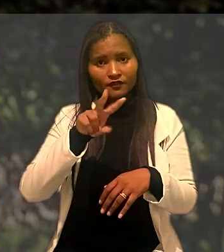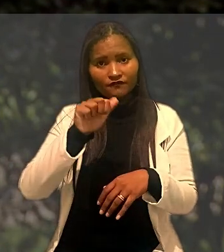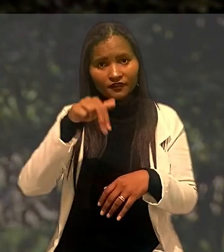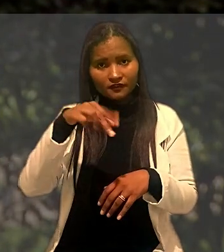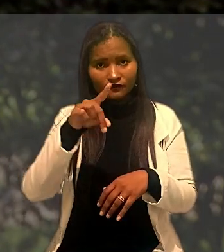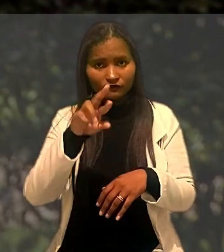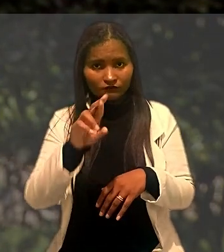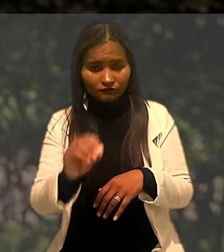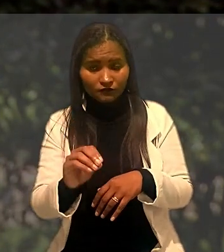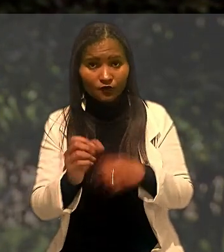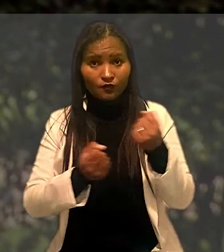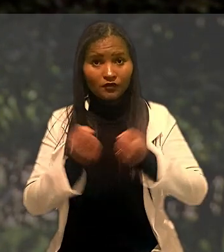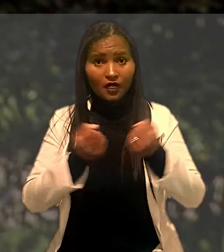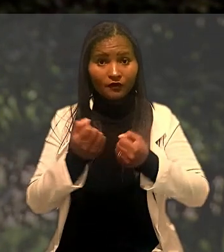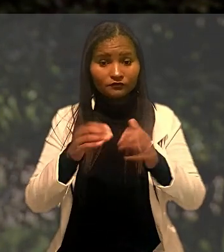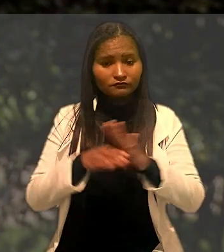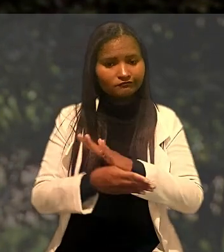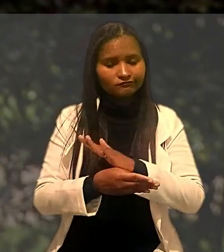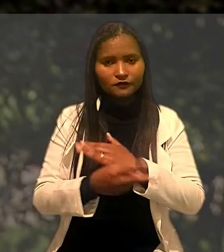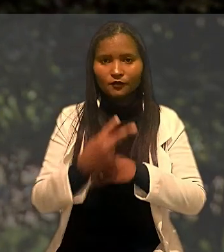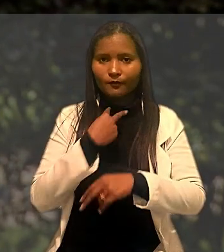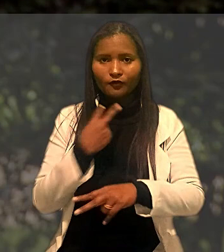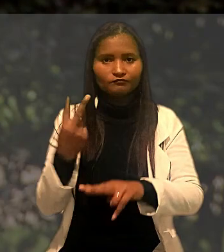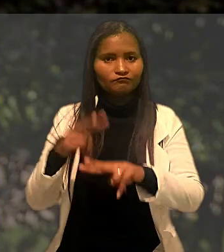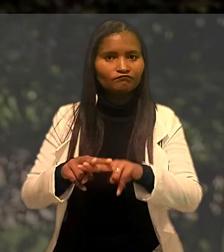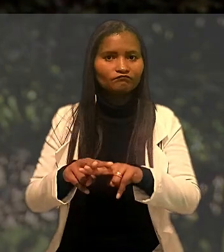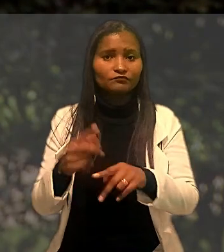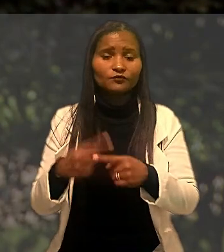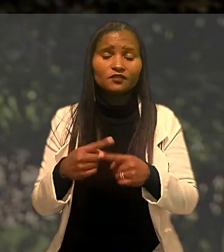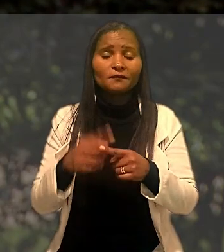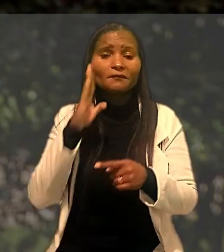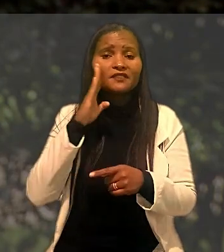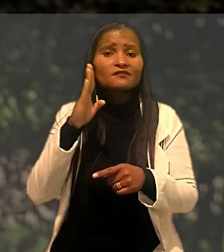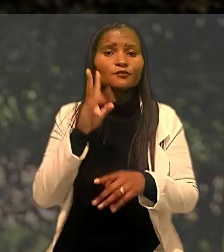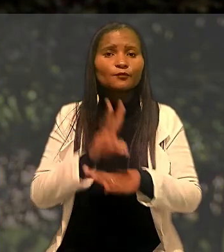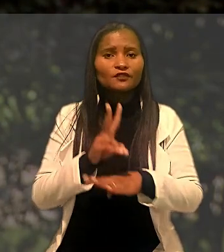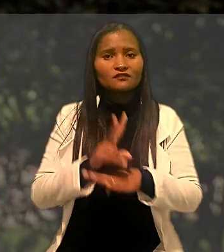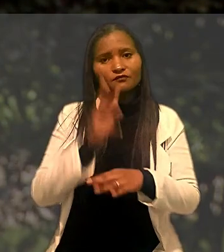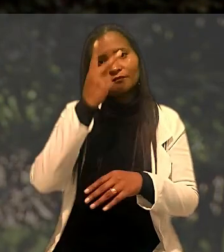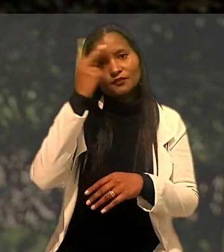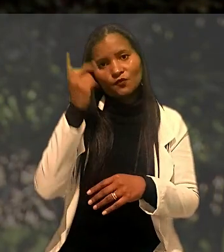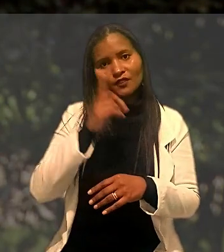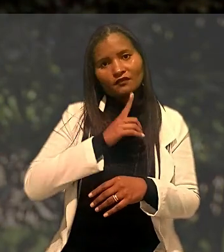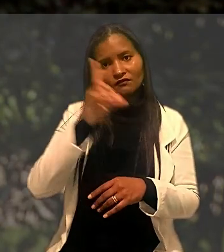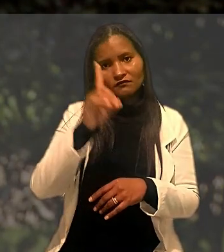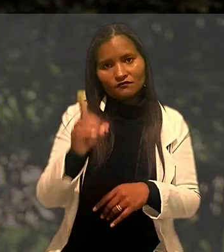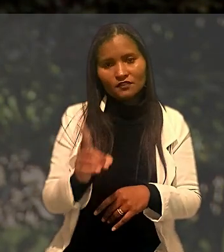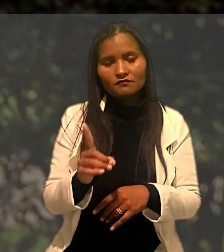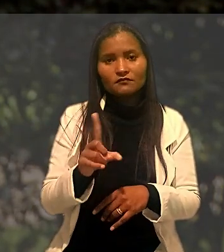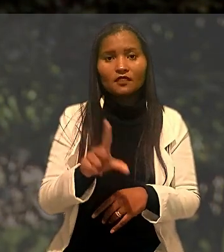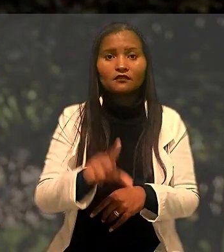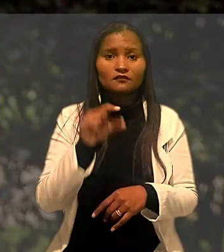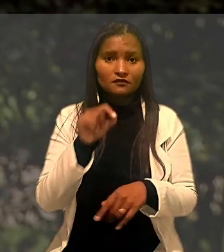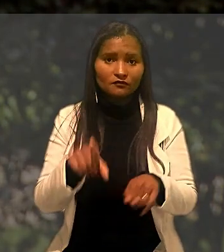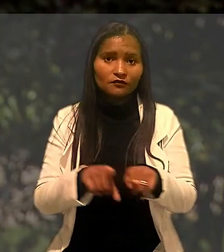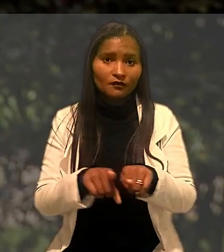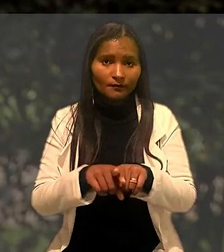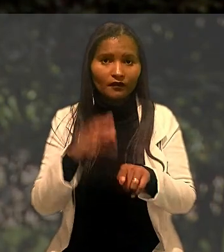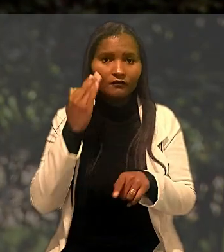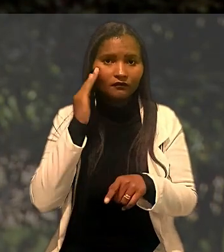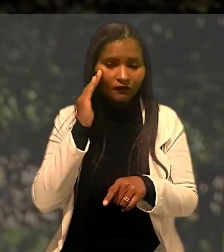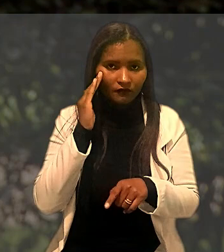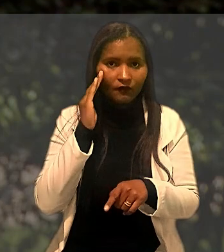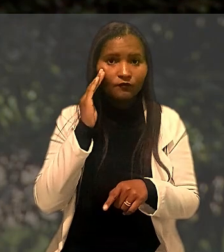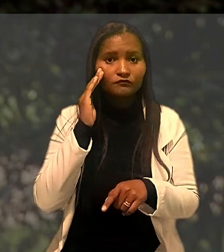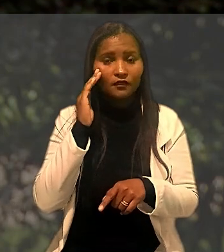Evandro Valadão, o veículo adaptado não pode ser penhorado, em razão do princípio da proteção da pessoa com deficiência. A decisão também